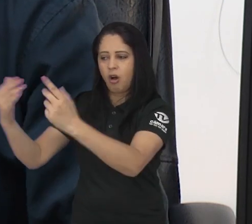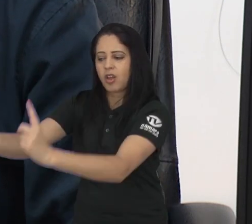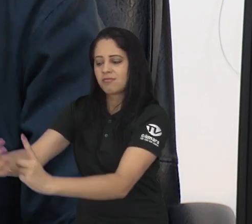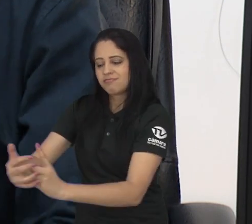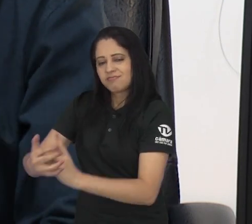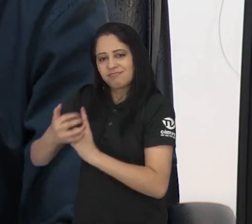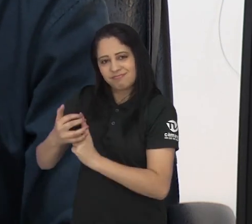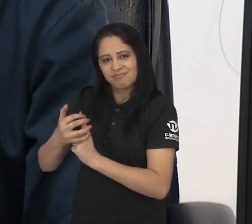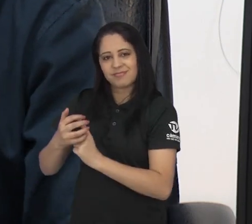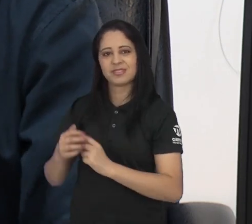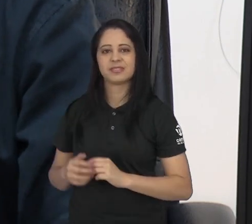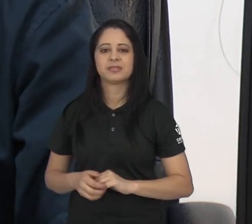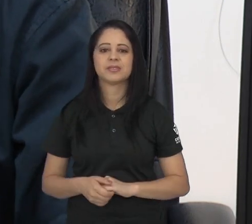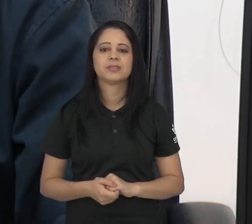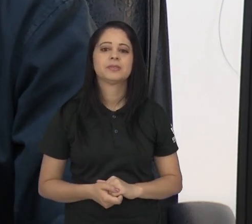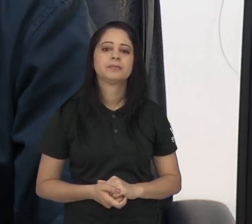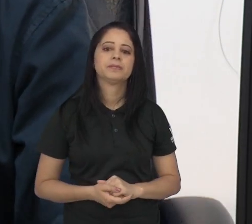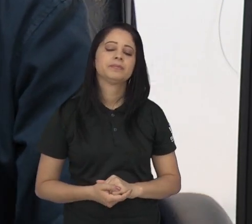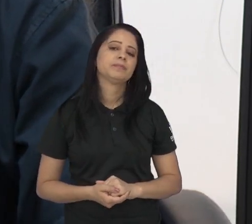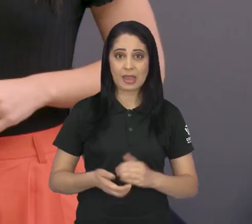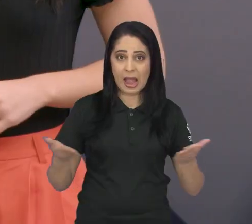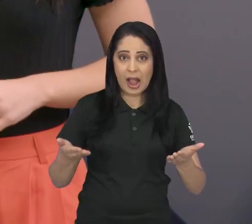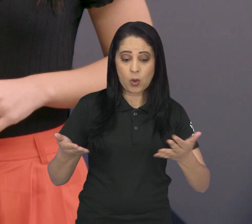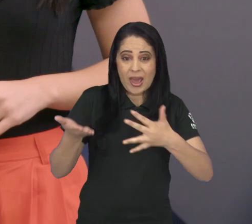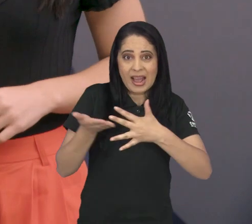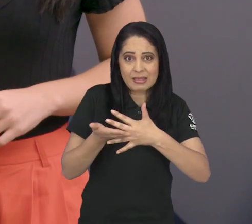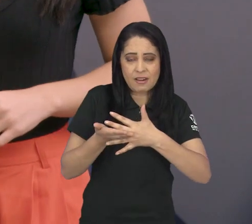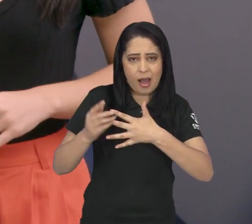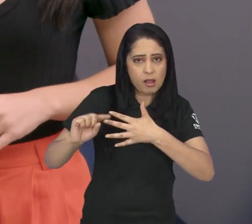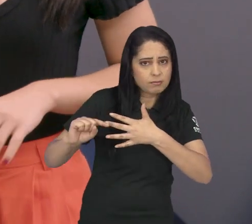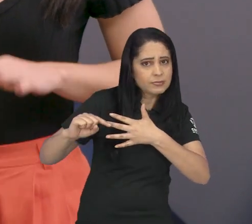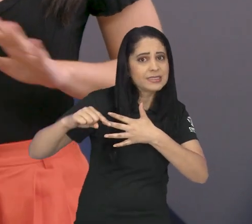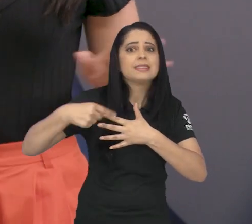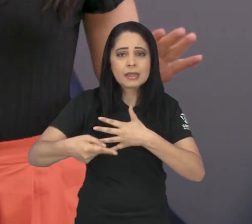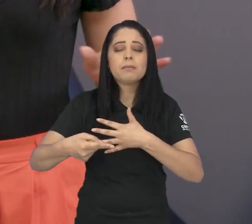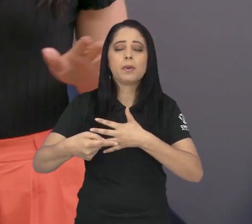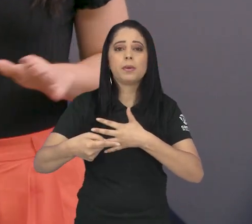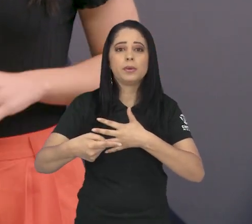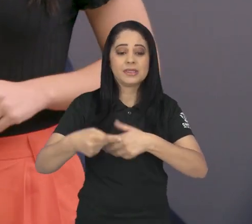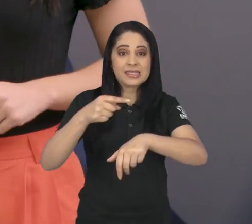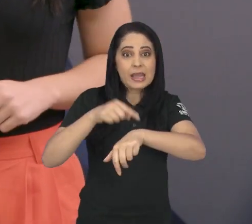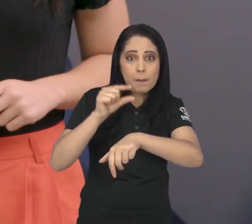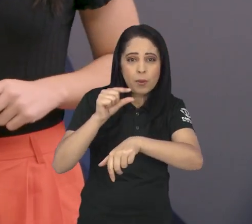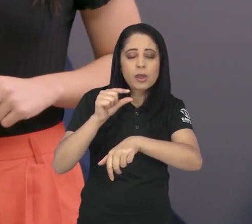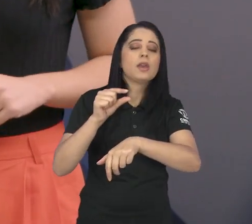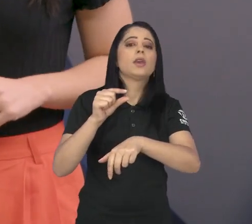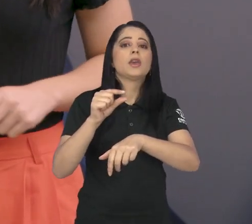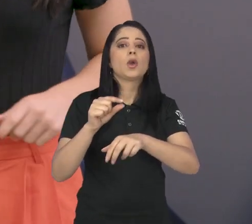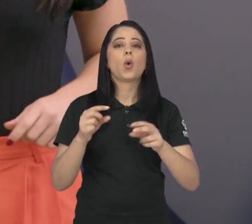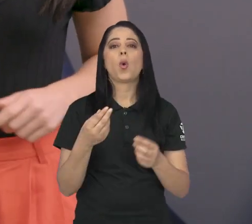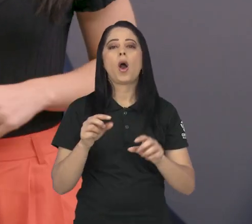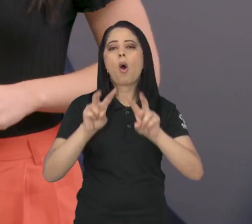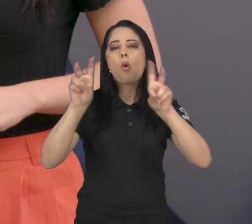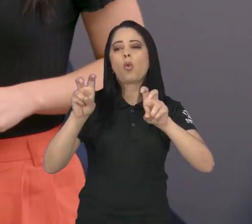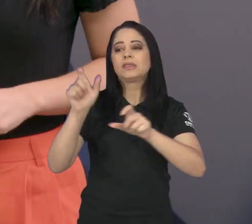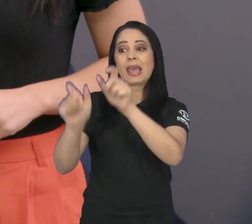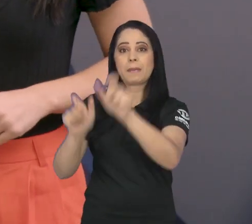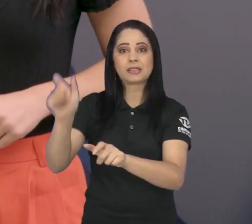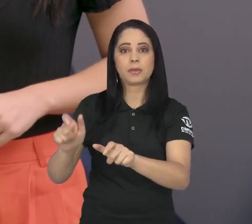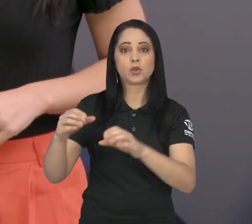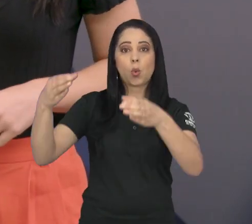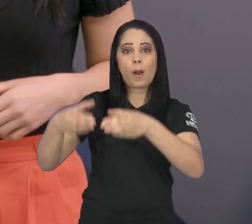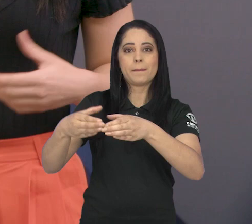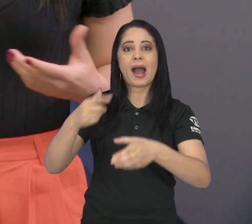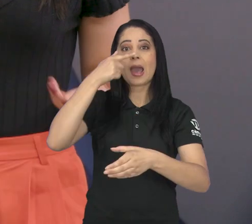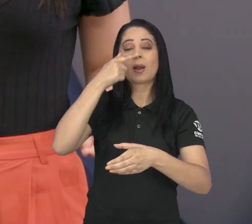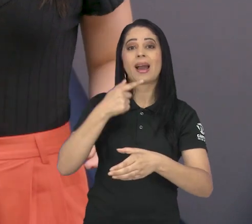essa é a nossa São José dos Campos agora a gente vai para uma rápida pausa no Câmara fiscaliza E daqui a pouquinho a gente